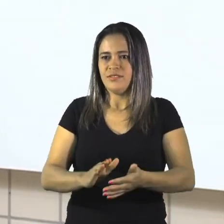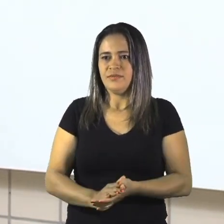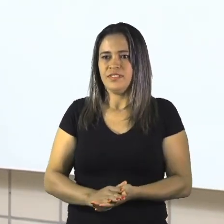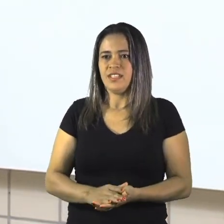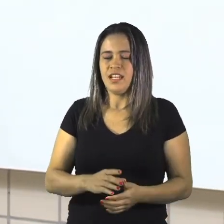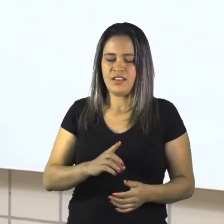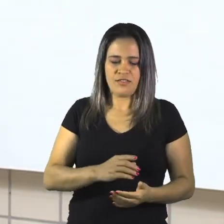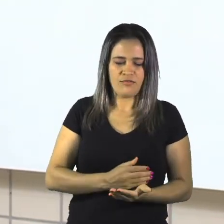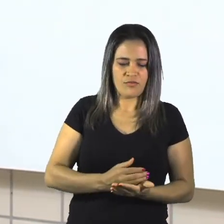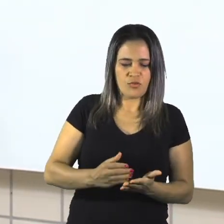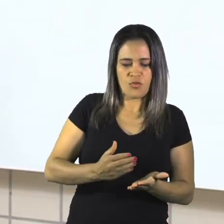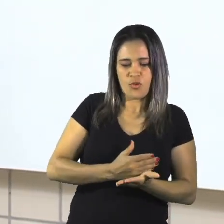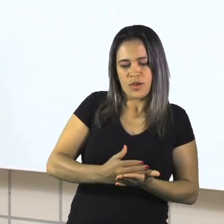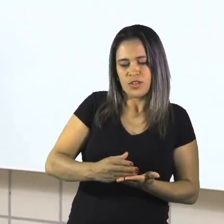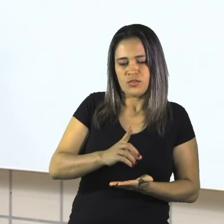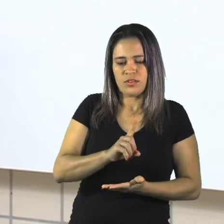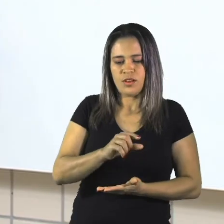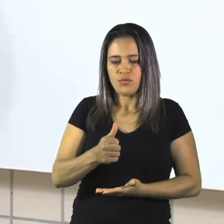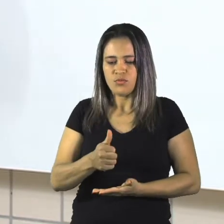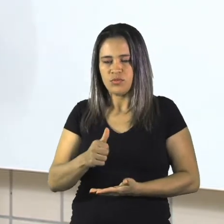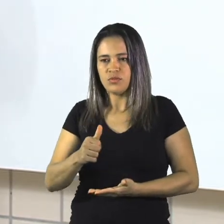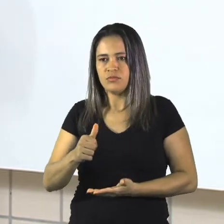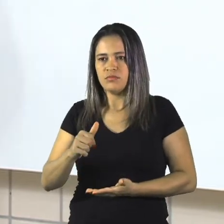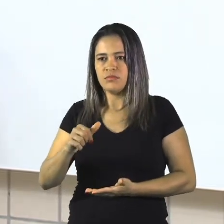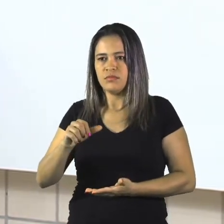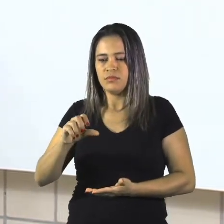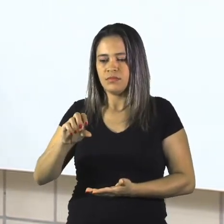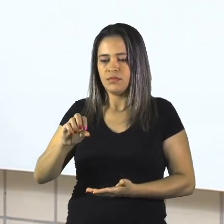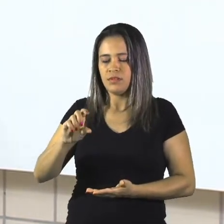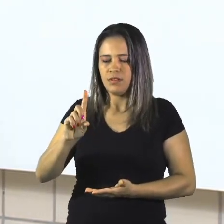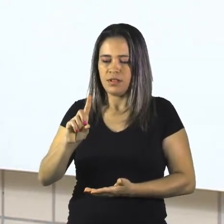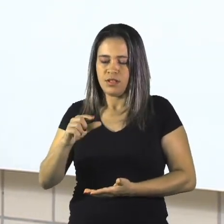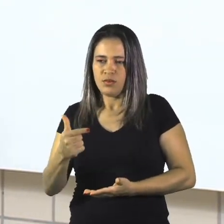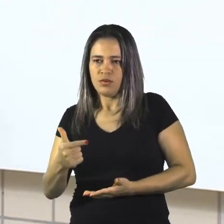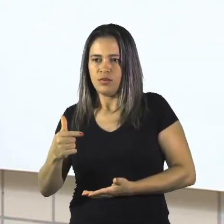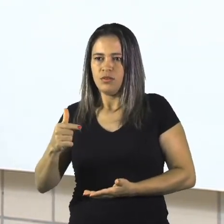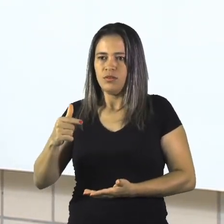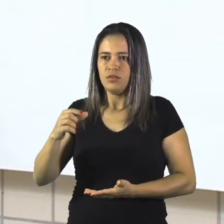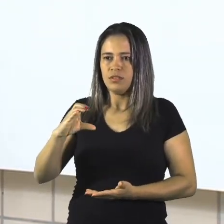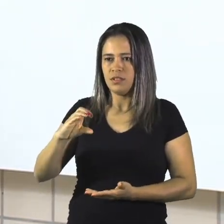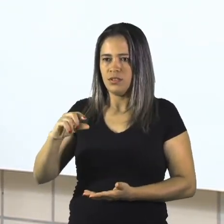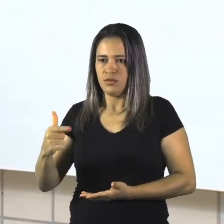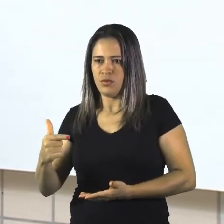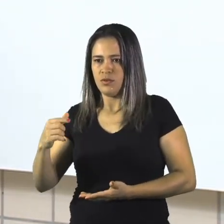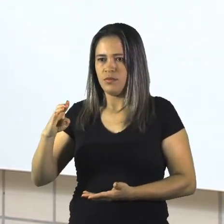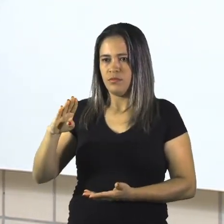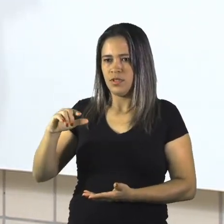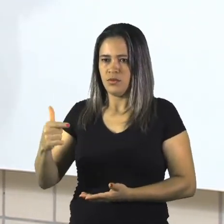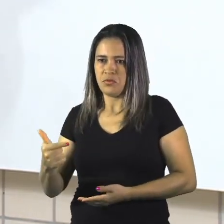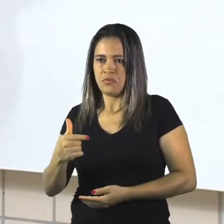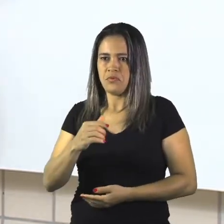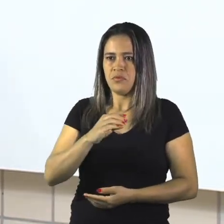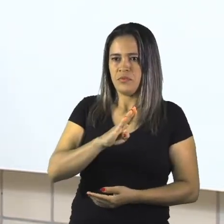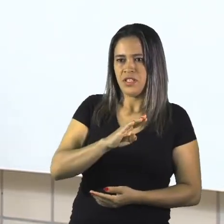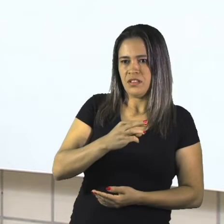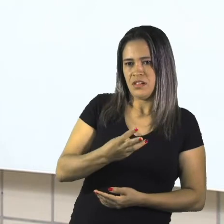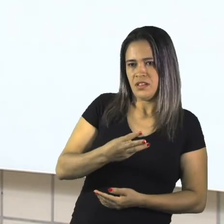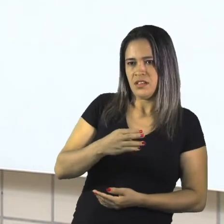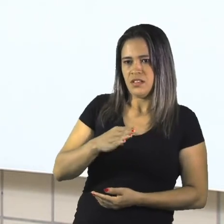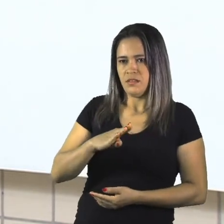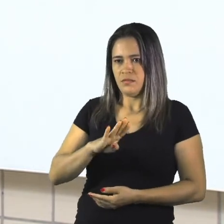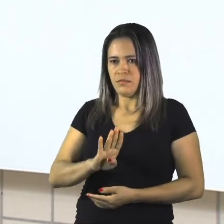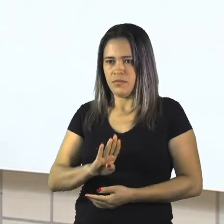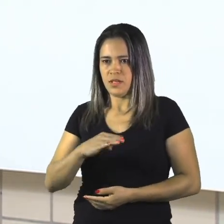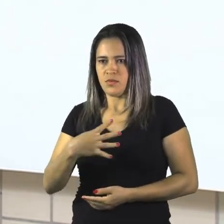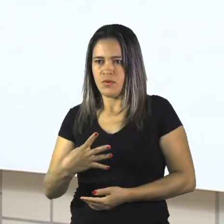do D1, foi para o D2, depois para o C2, depois para o B2, B3, B4, C4, D4,